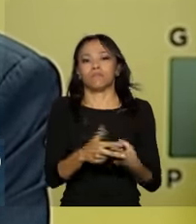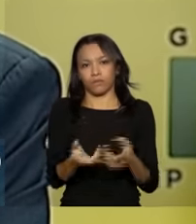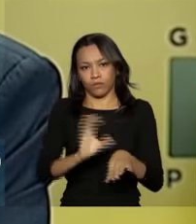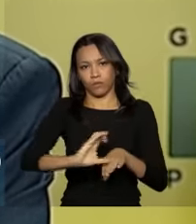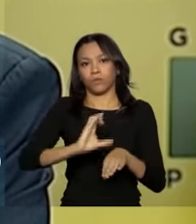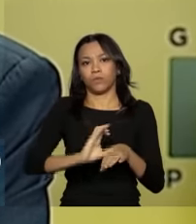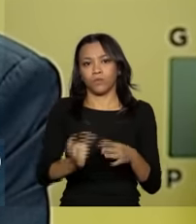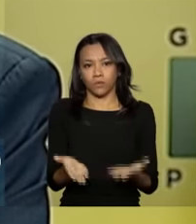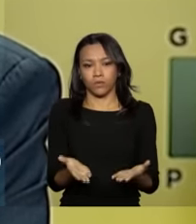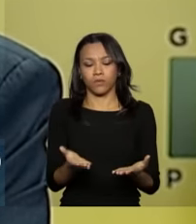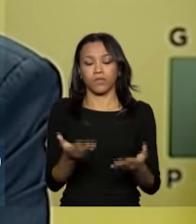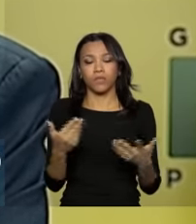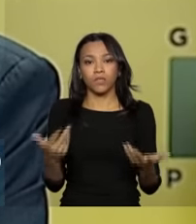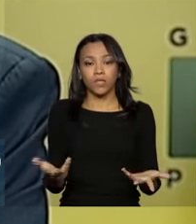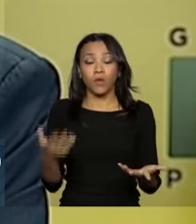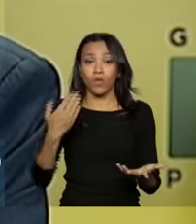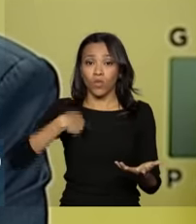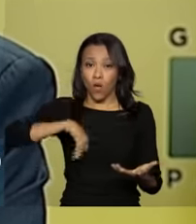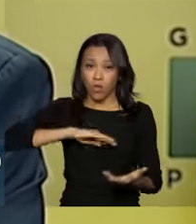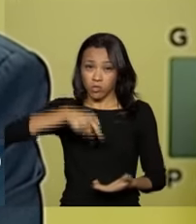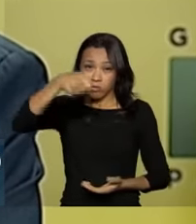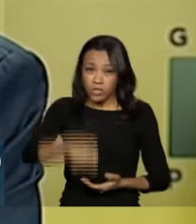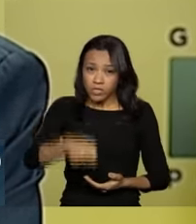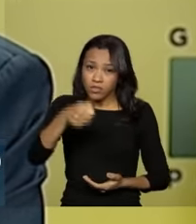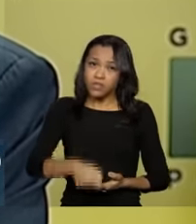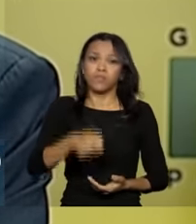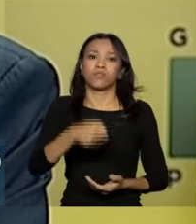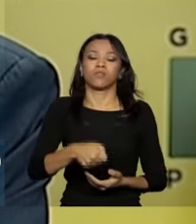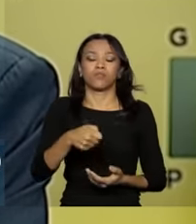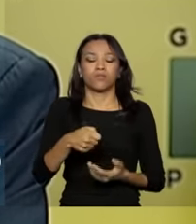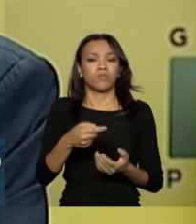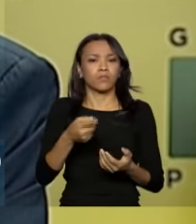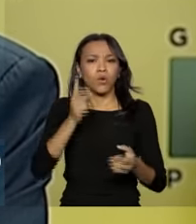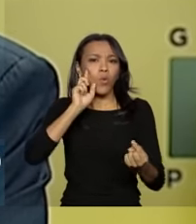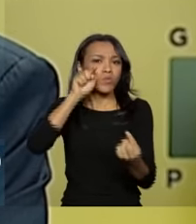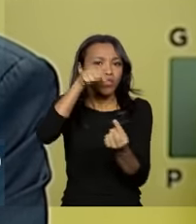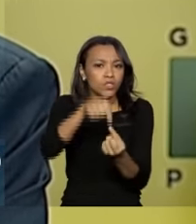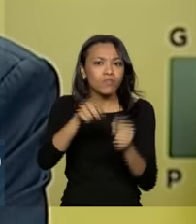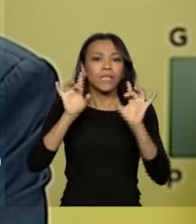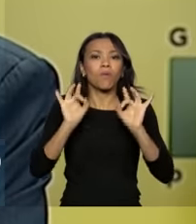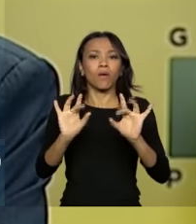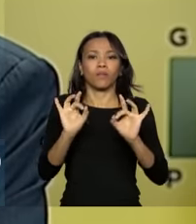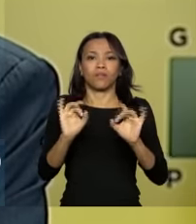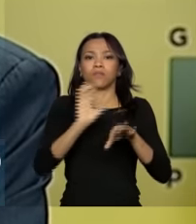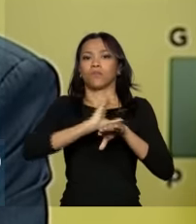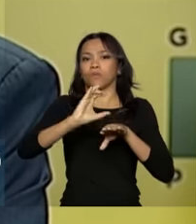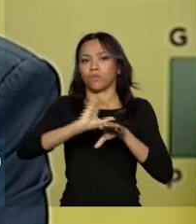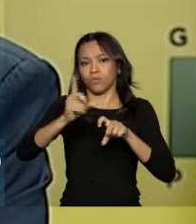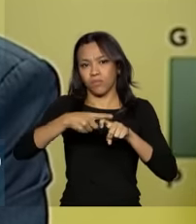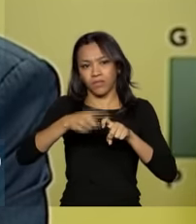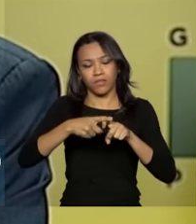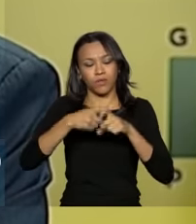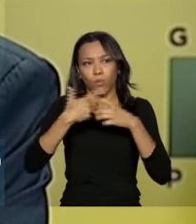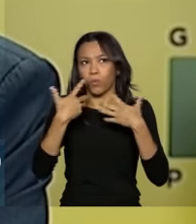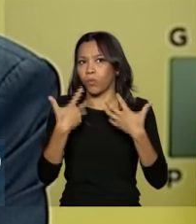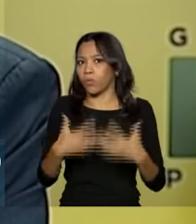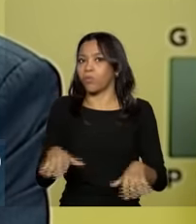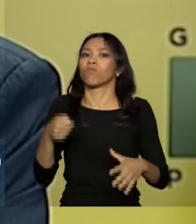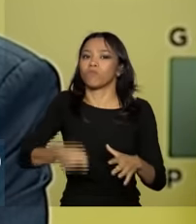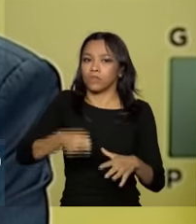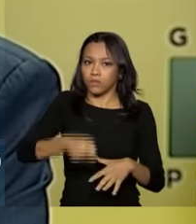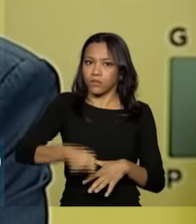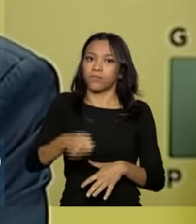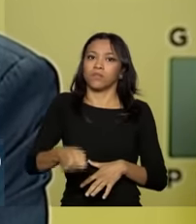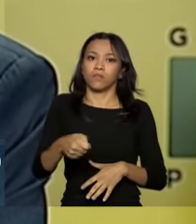Então, a nossa rigidez em termos de qualidade do curso de medicina vai ser muito grande. Então,